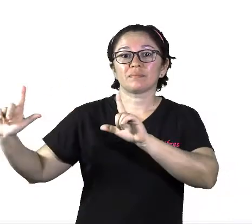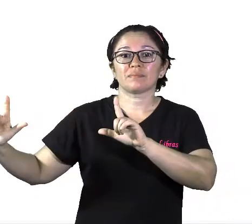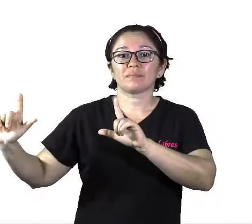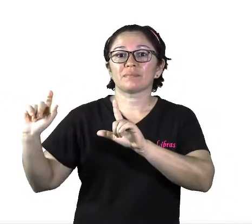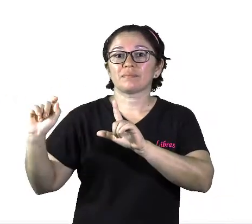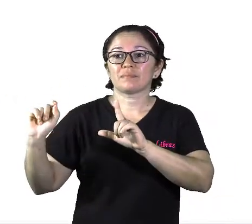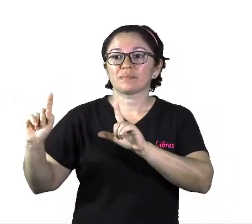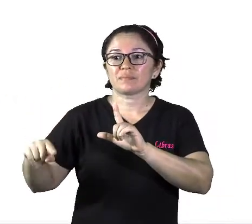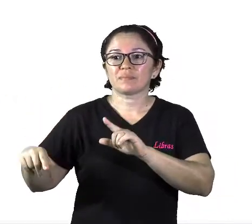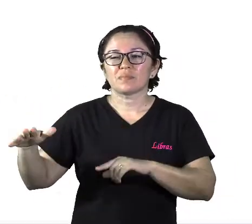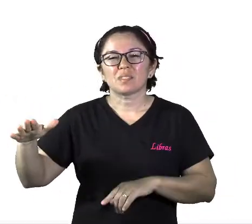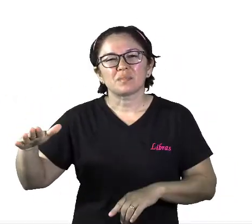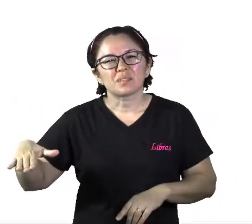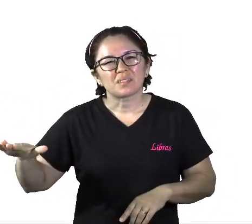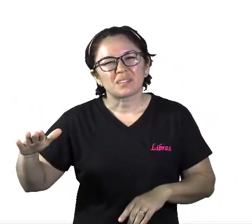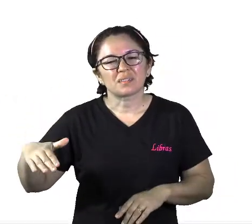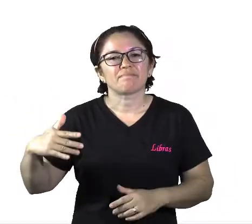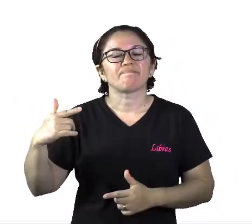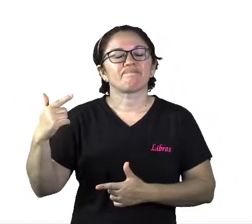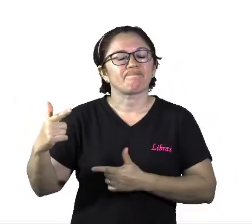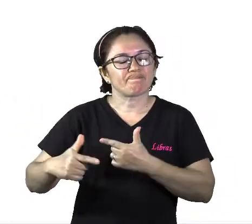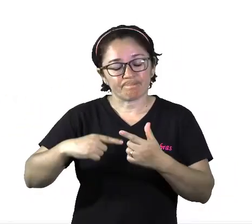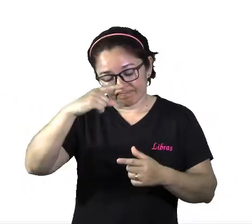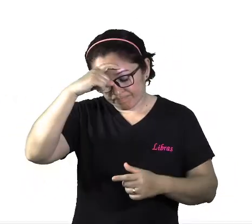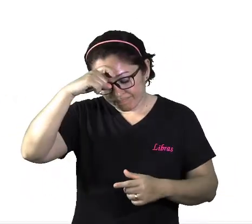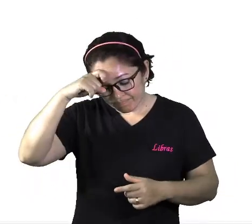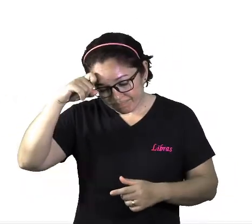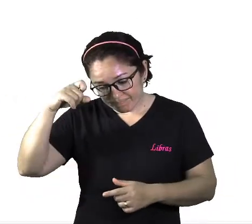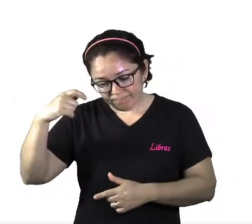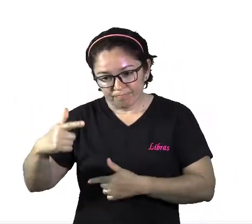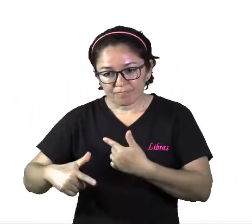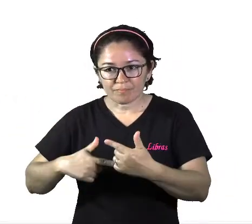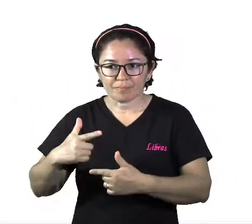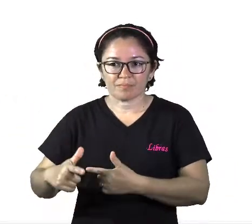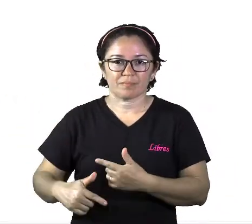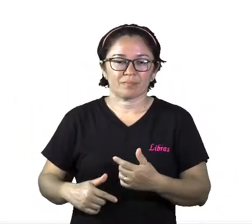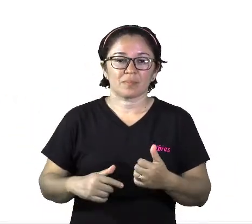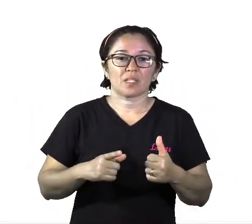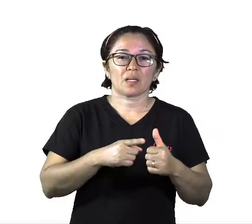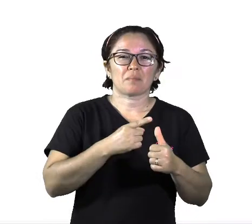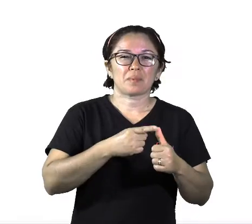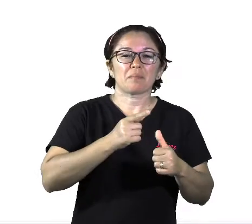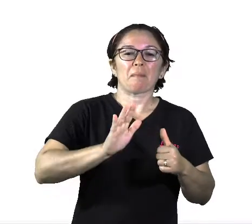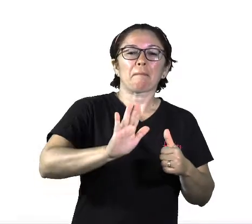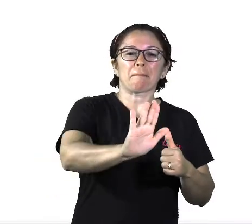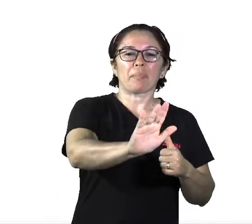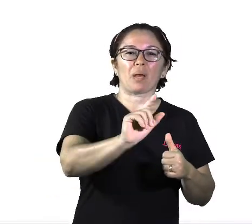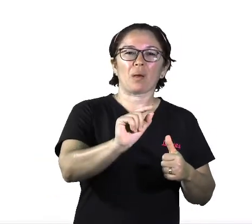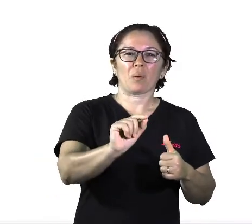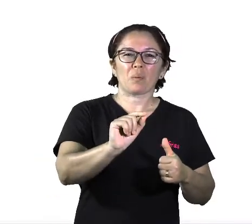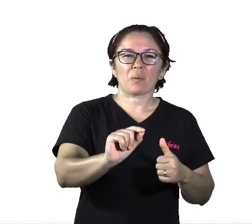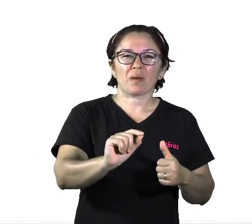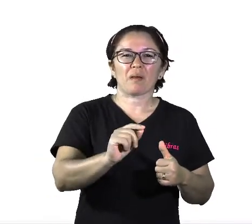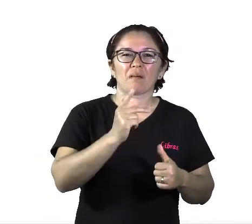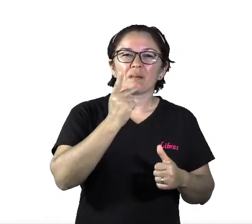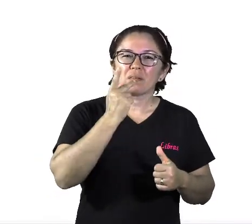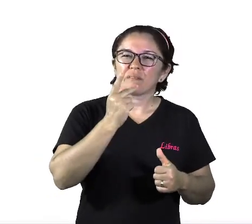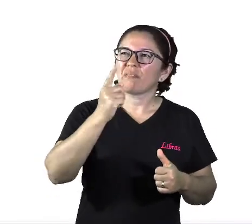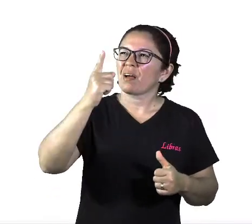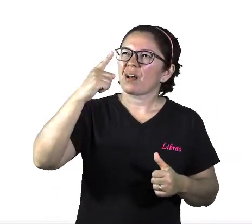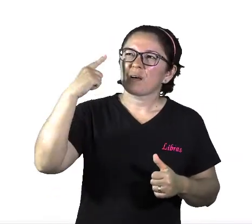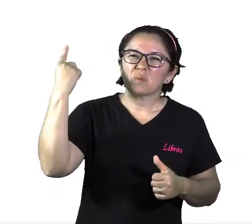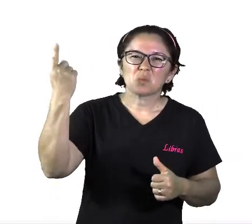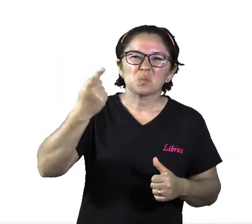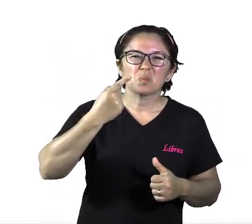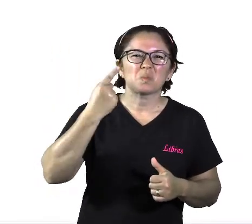trabalhando, tá? Então, no texto 1, eu tenho exploração sexual de crianças e adolescentes. Na